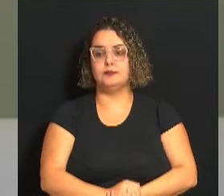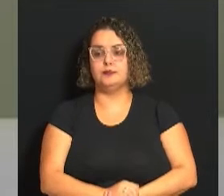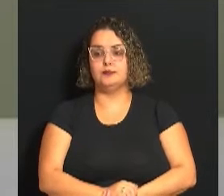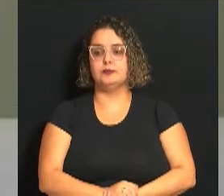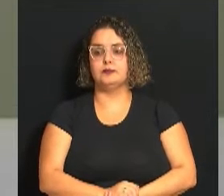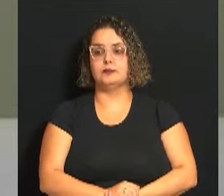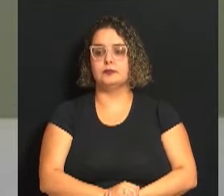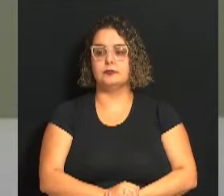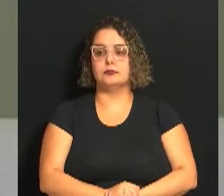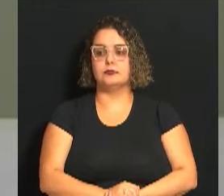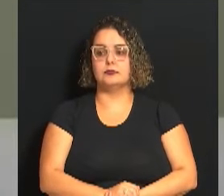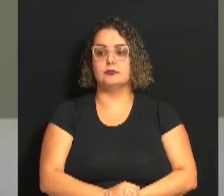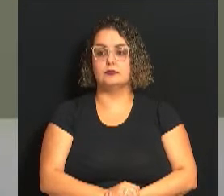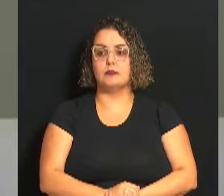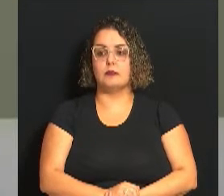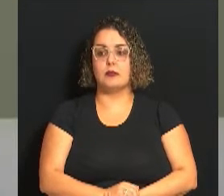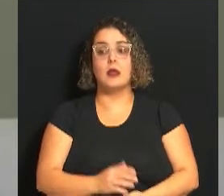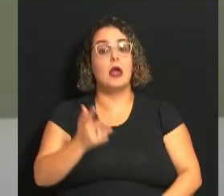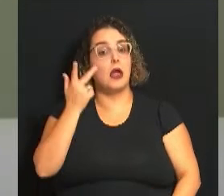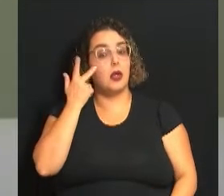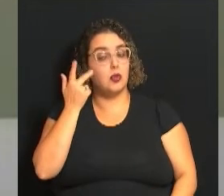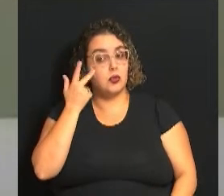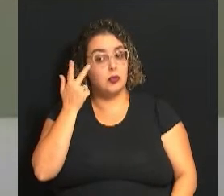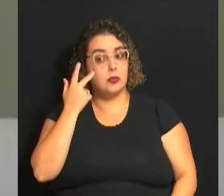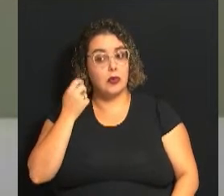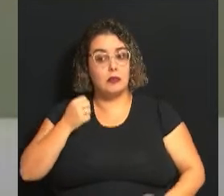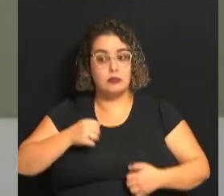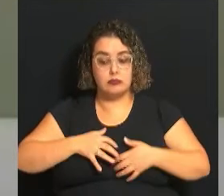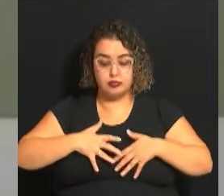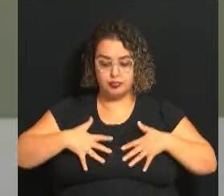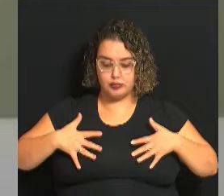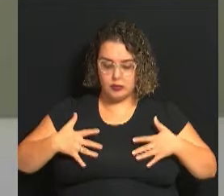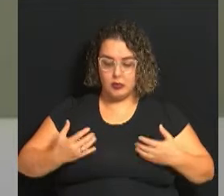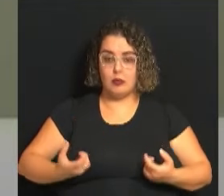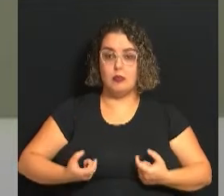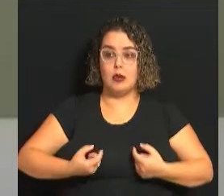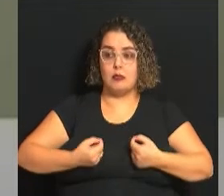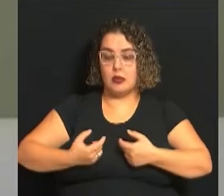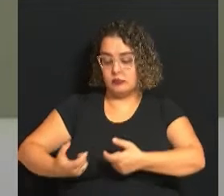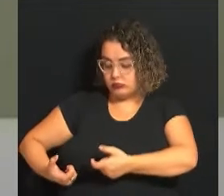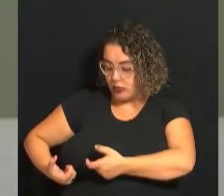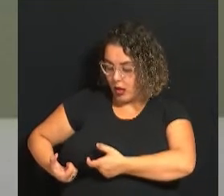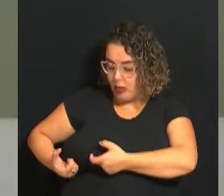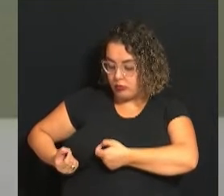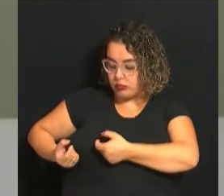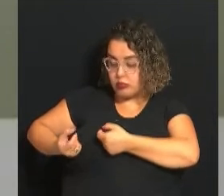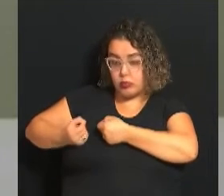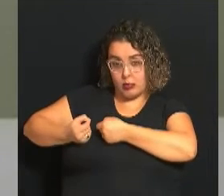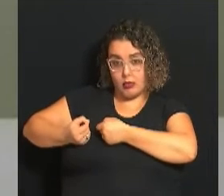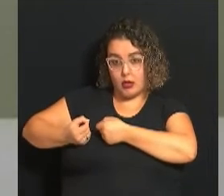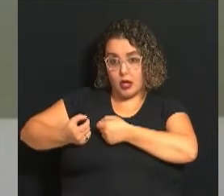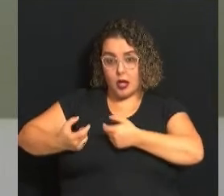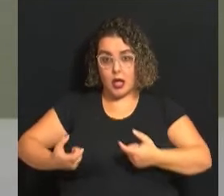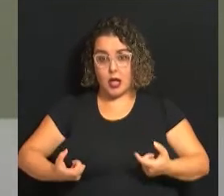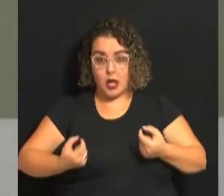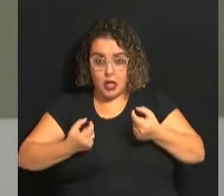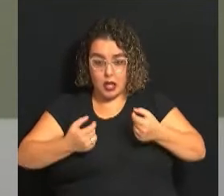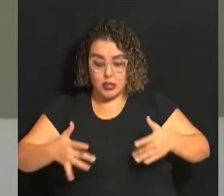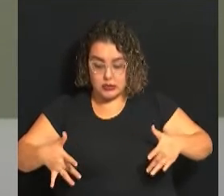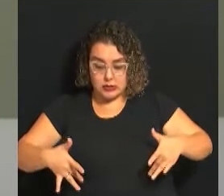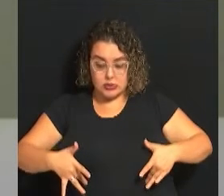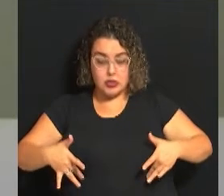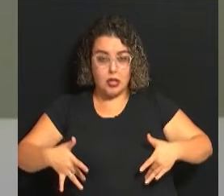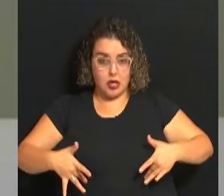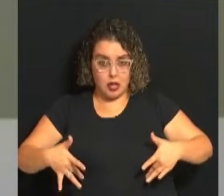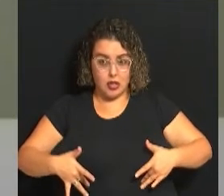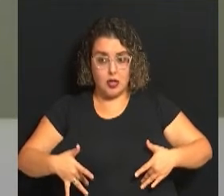é bastante frequente no câncer de pulmão, câncer de mama, câncer de rim, são tumores que